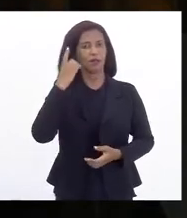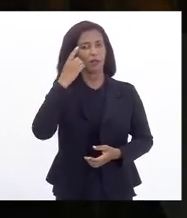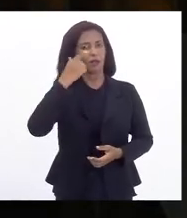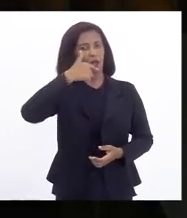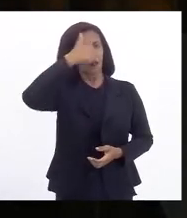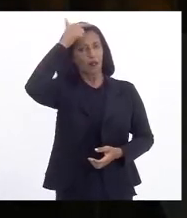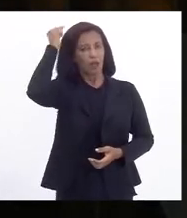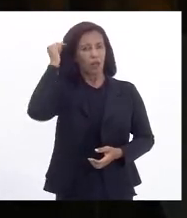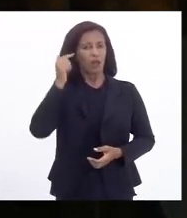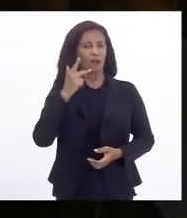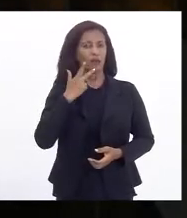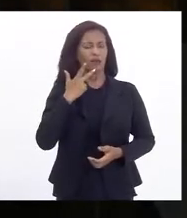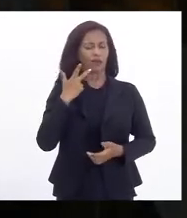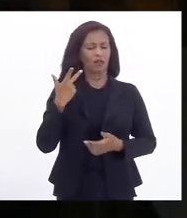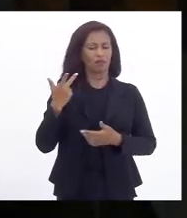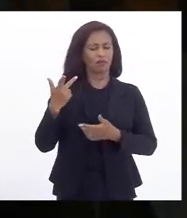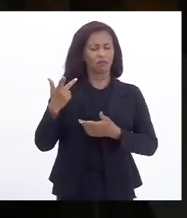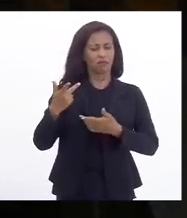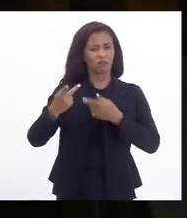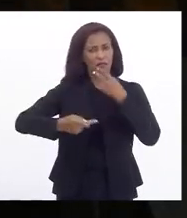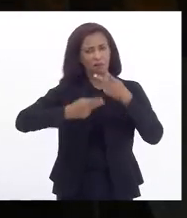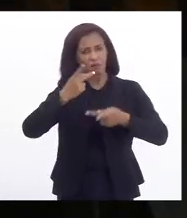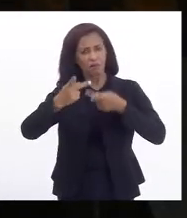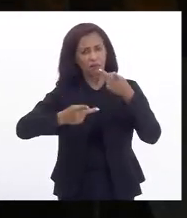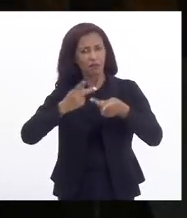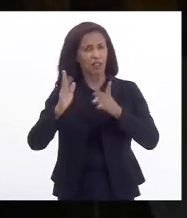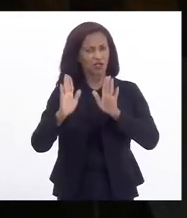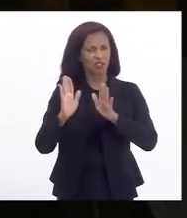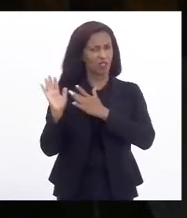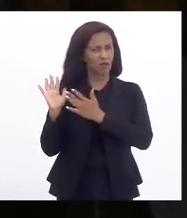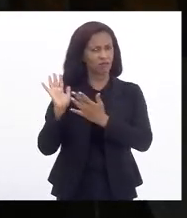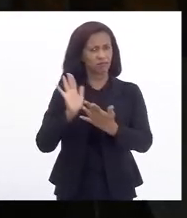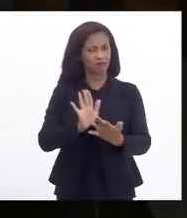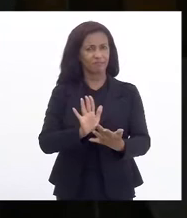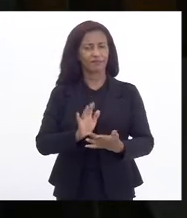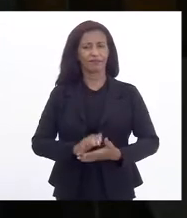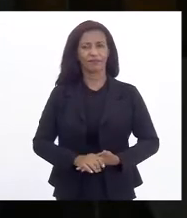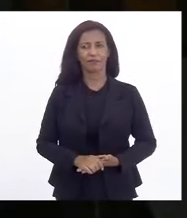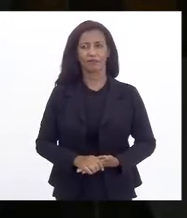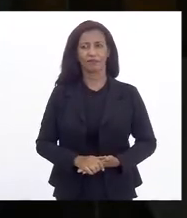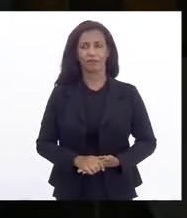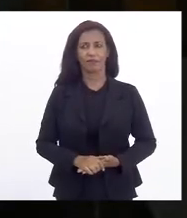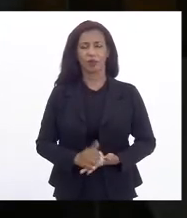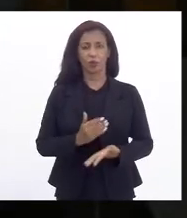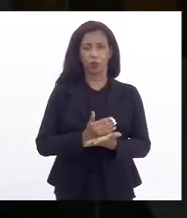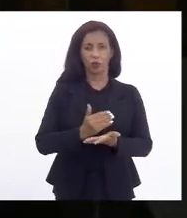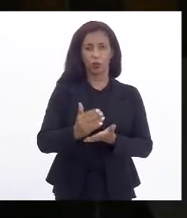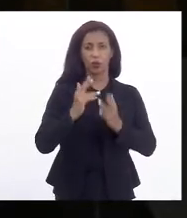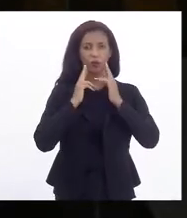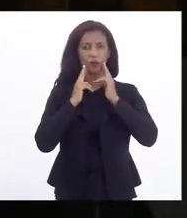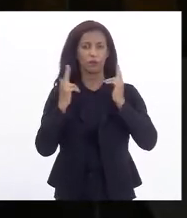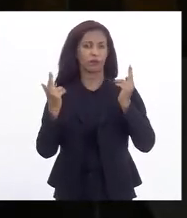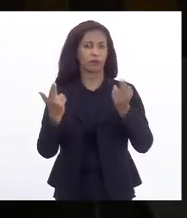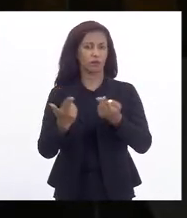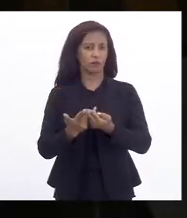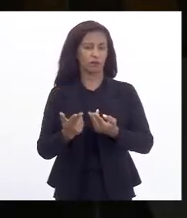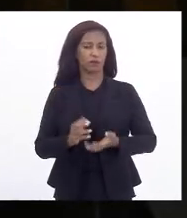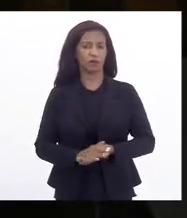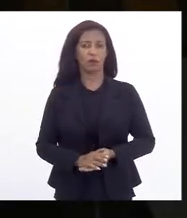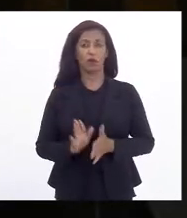Luiz Paulo vinha abordando o que abordou velhas dizendo no expediente Inicial